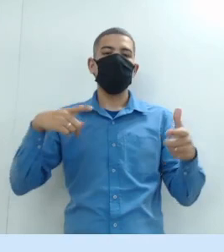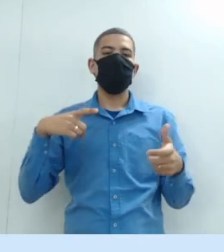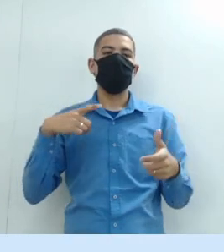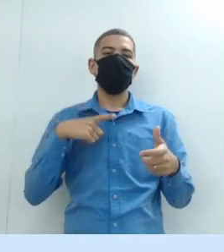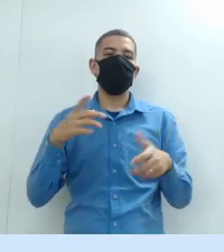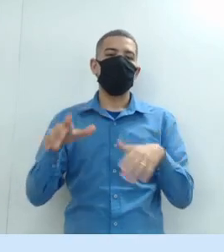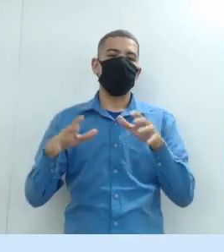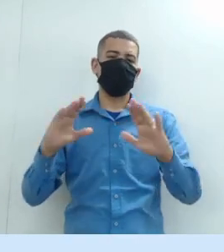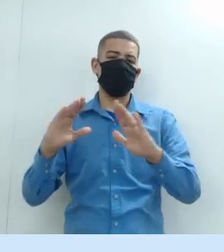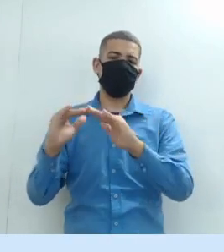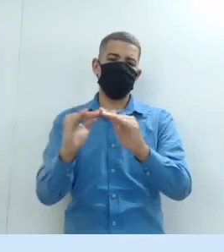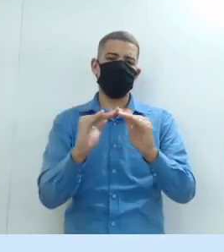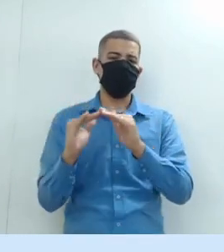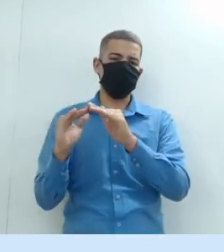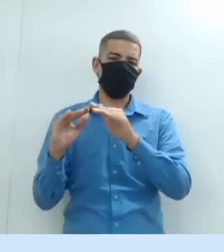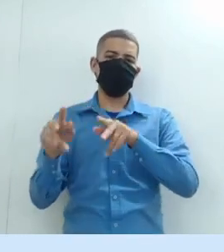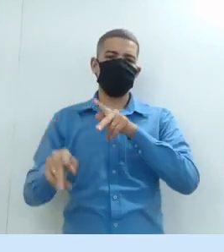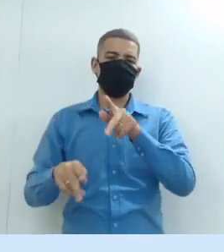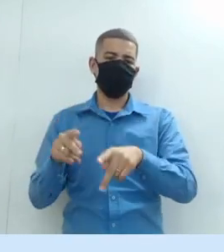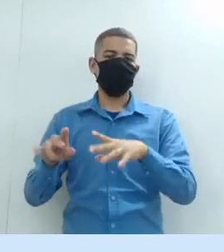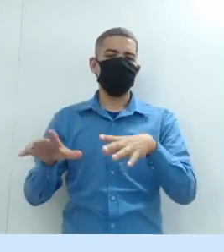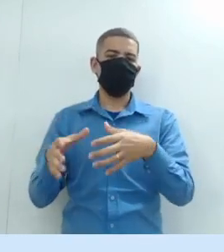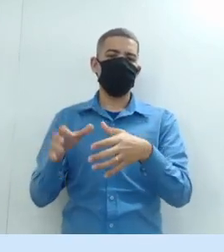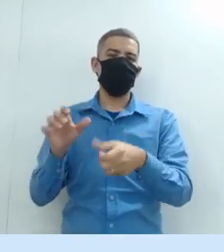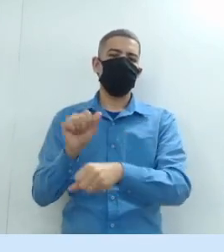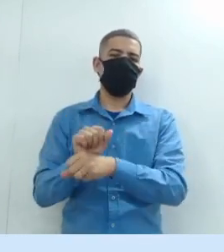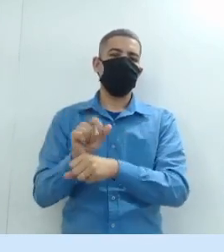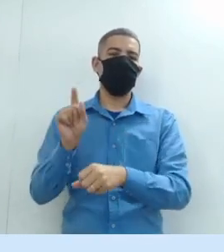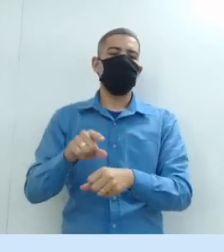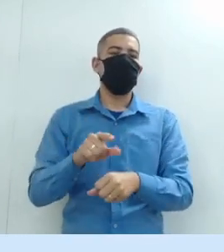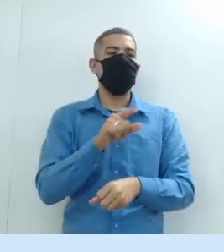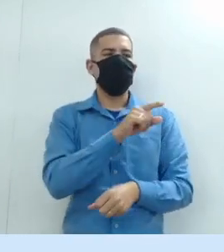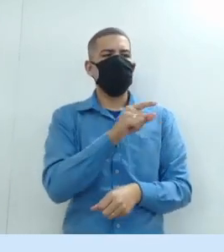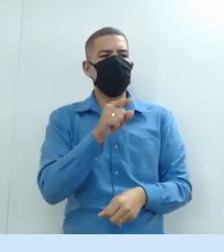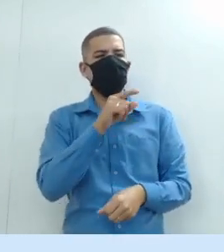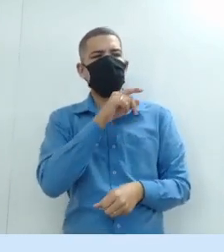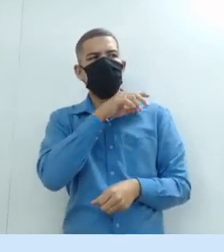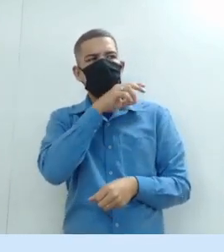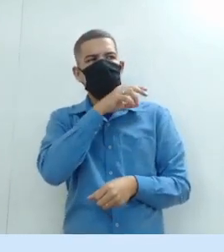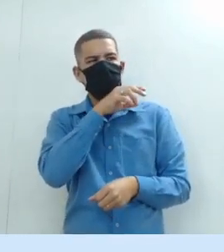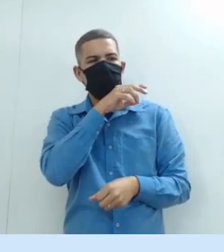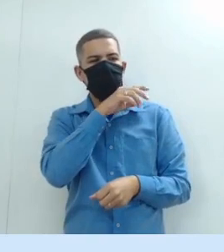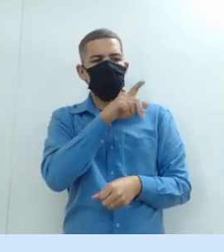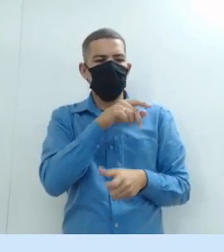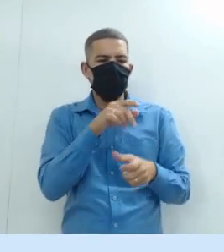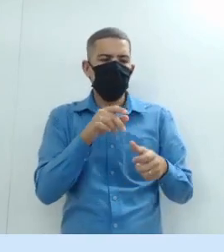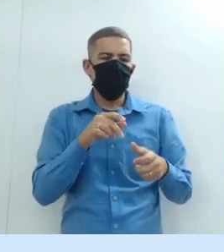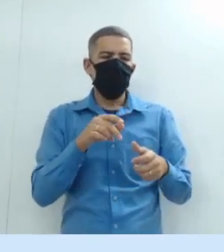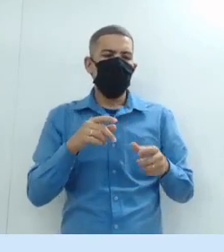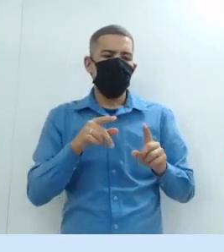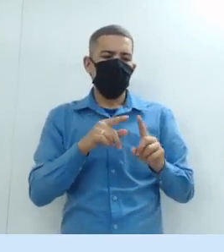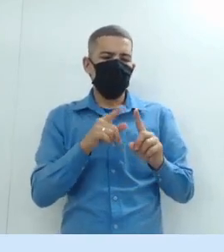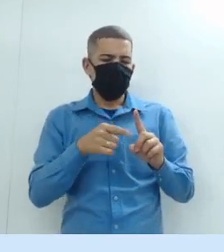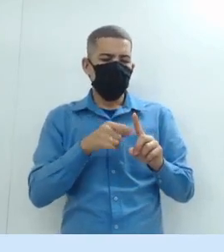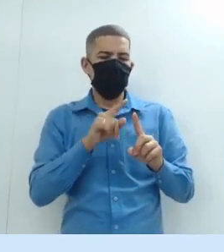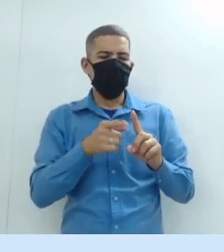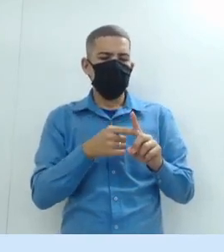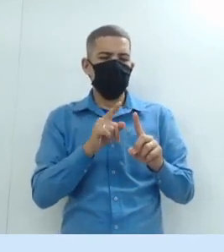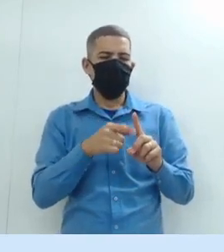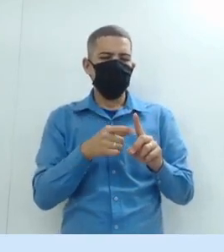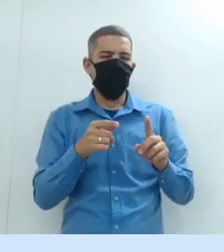tribos, aí eles começaram a domesticar animais que tinham ciclos muito curtos, ou seja, reproduziam mais